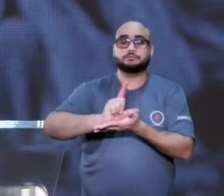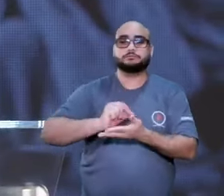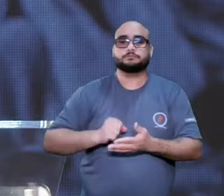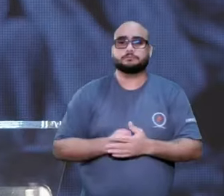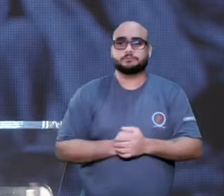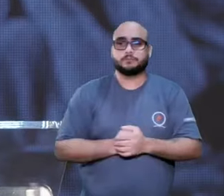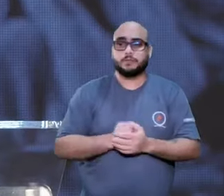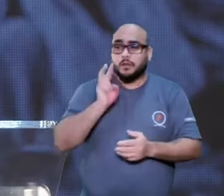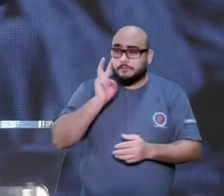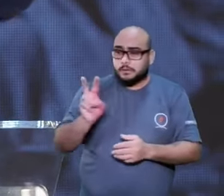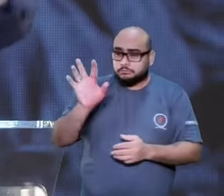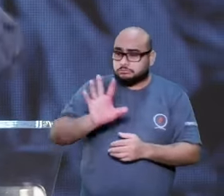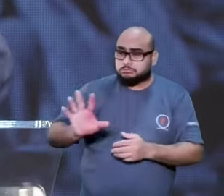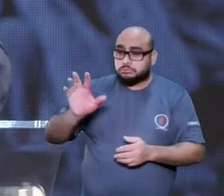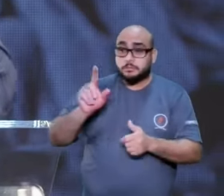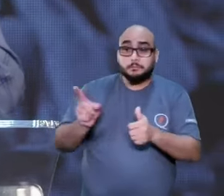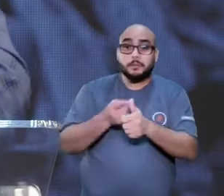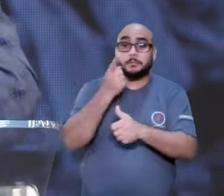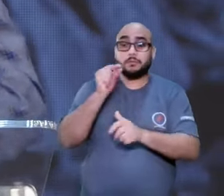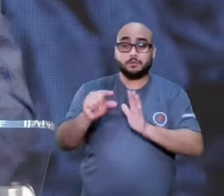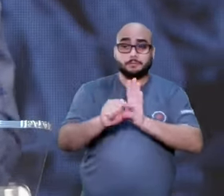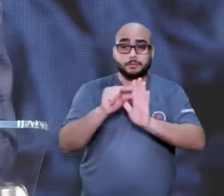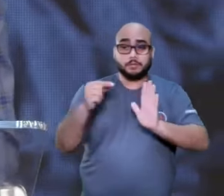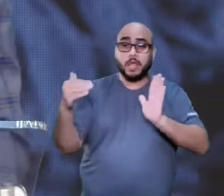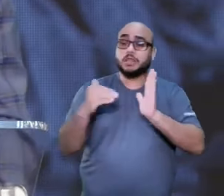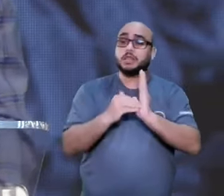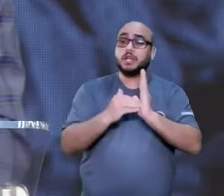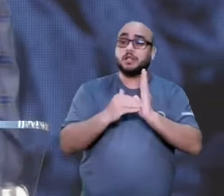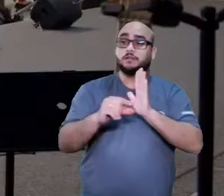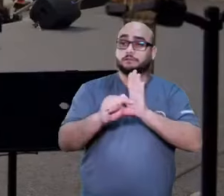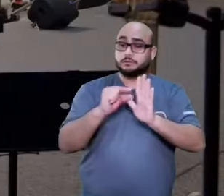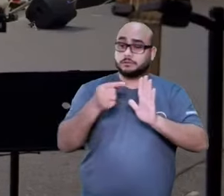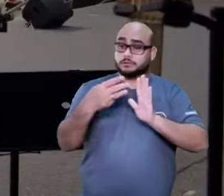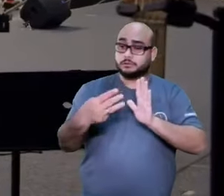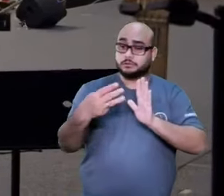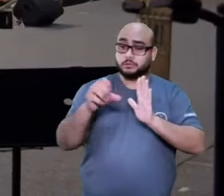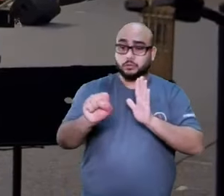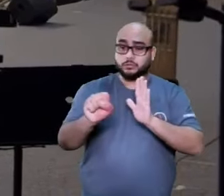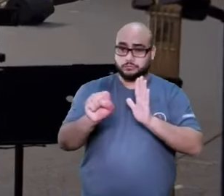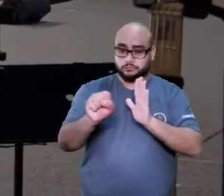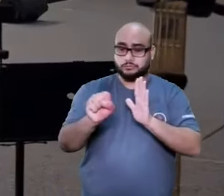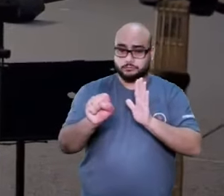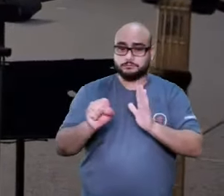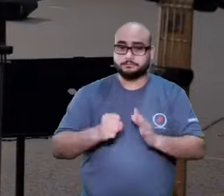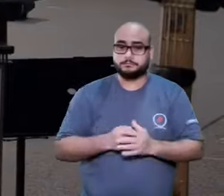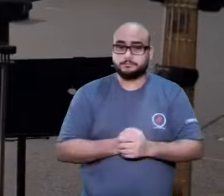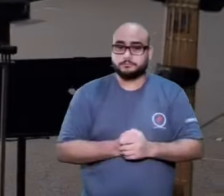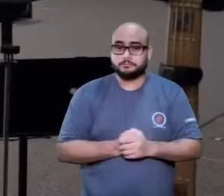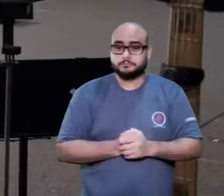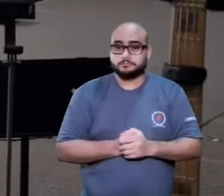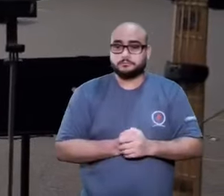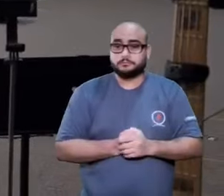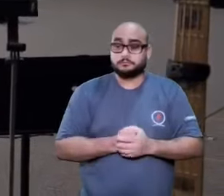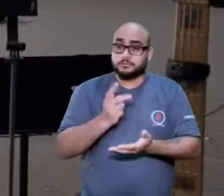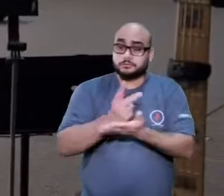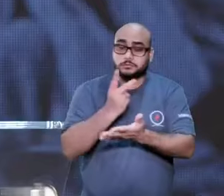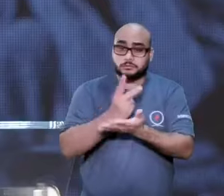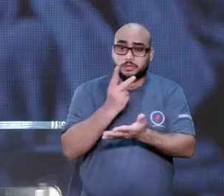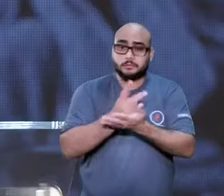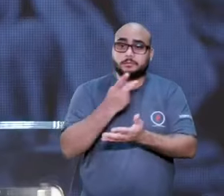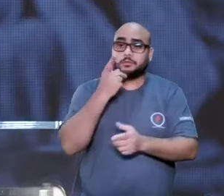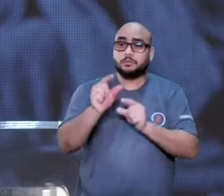v desde o primeiro Versículo até o versículo 38 todas as vezes que cita Maria